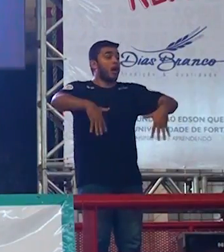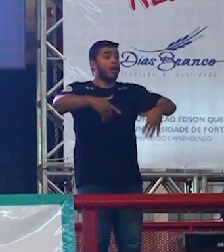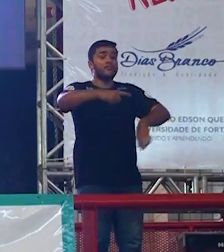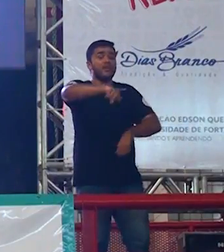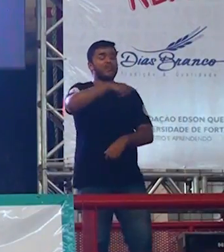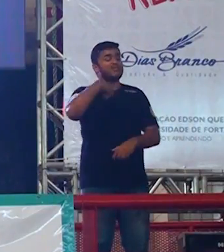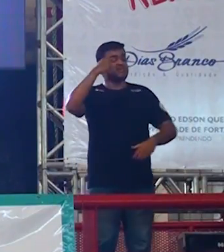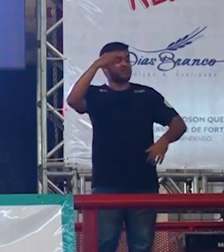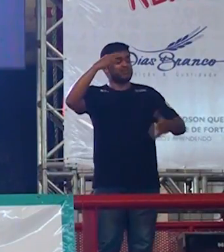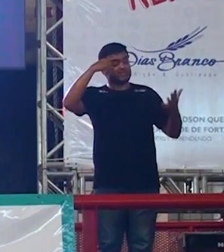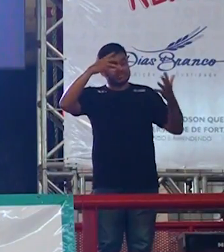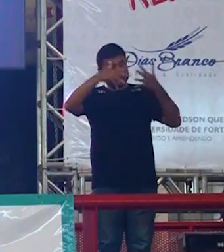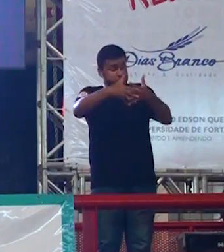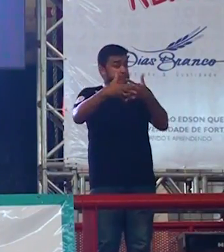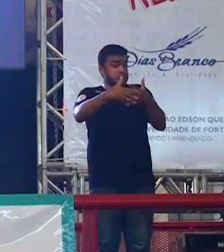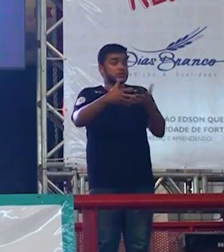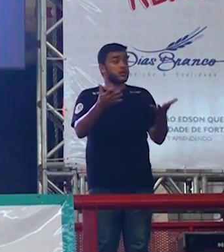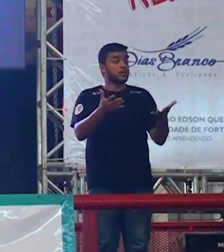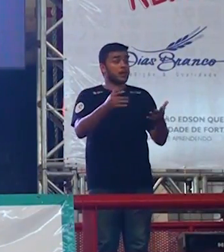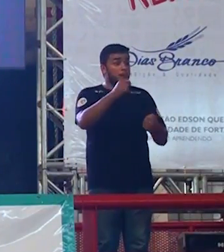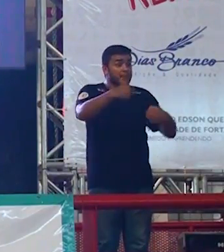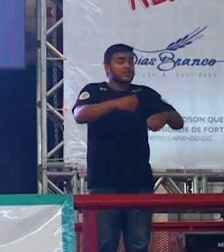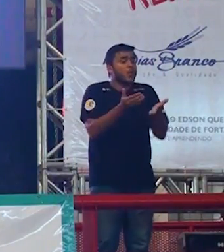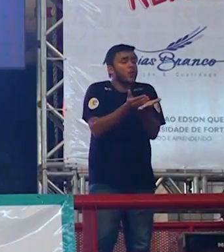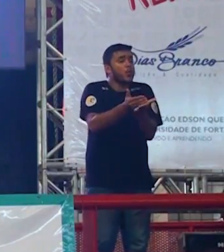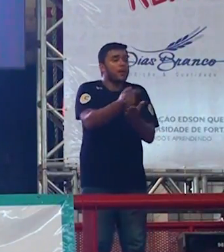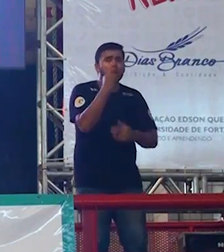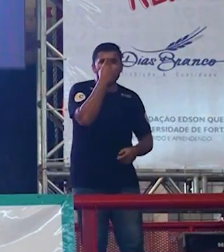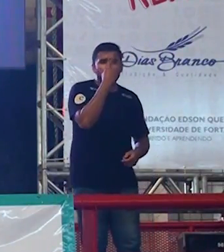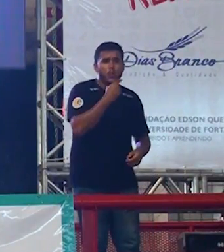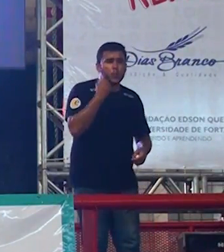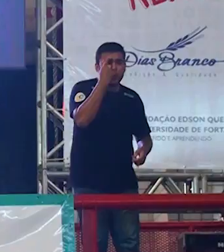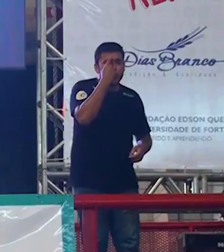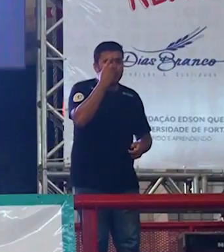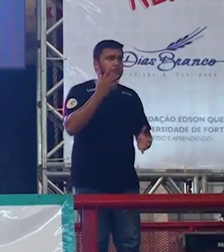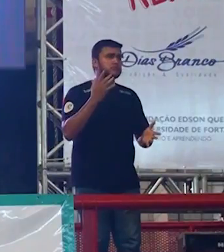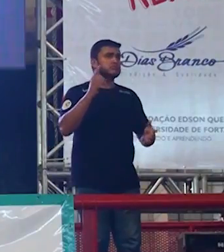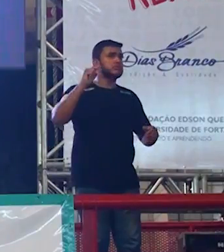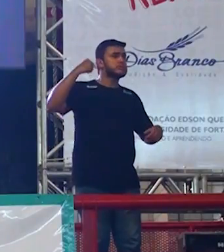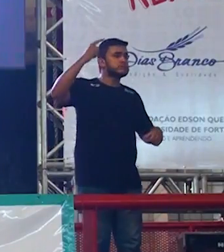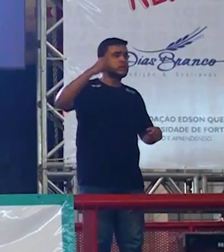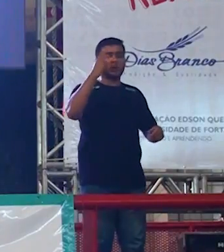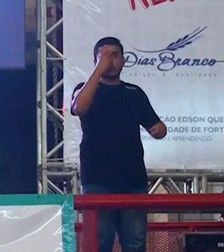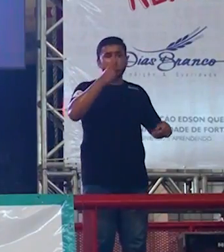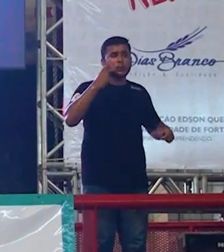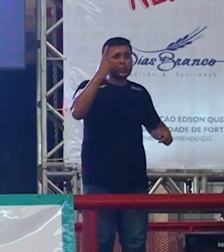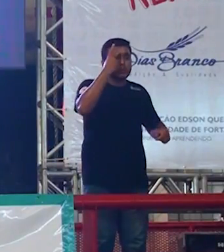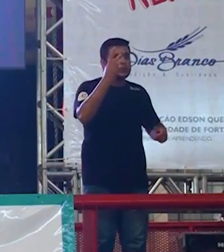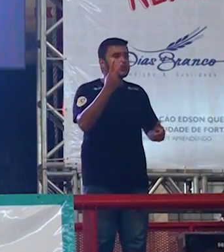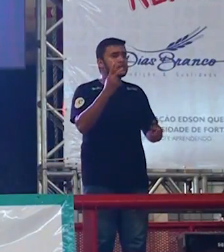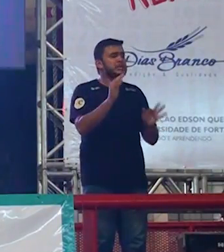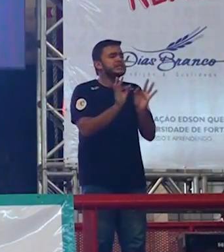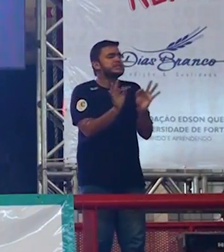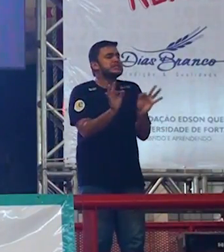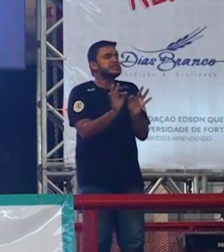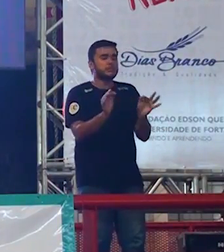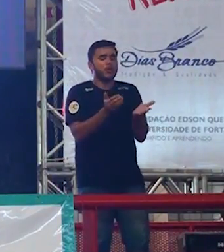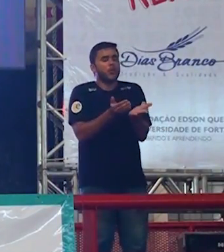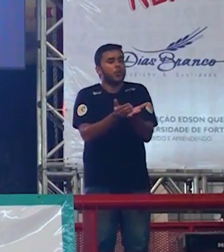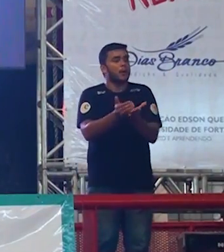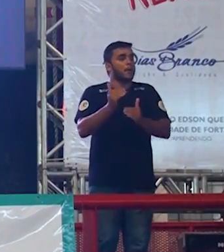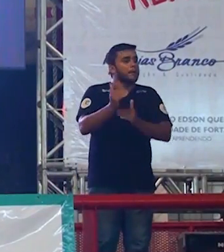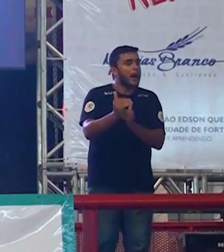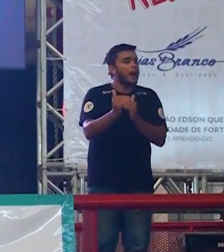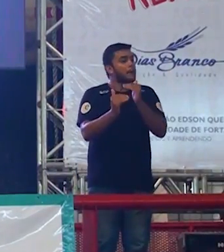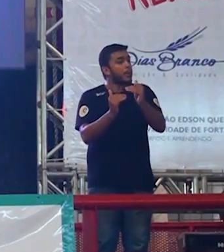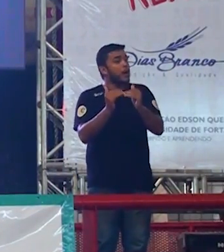está estudando, vamos começar com calma. Que tal na semana que vem você estudar 2 horas por dia? Se você cumprir isso, que tal na